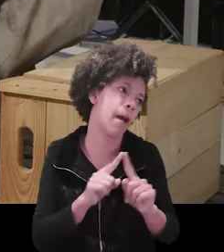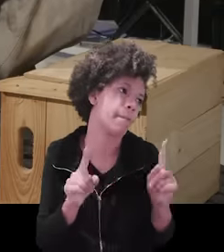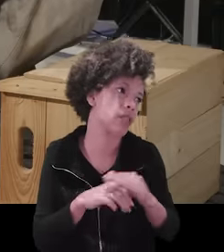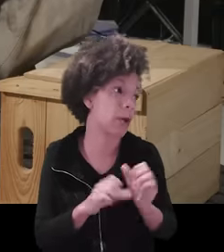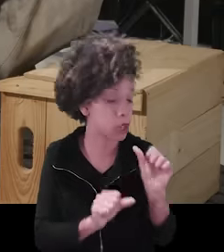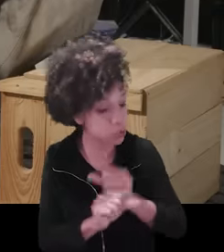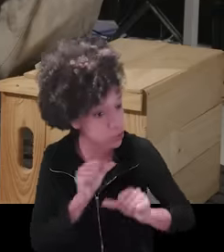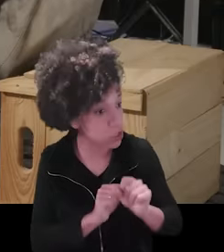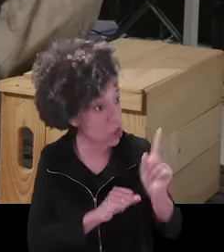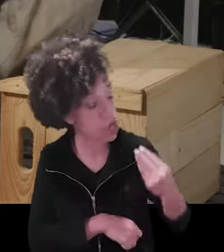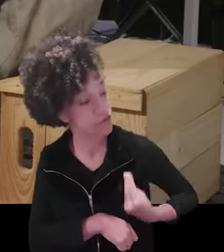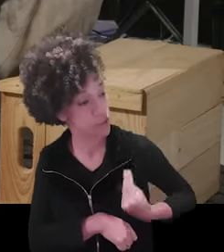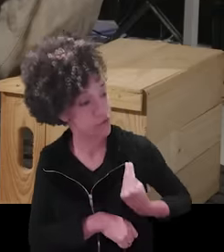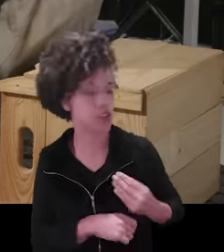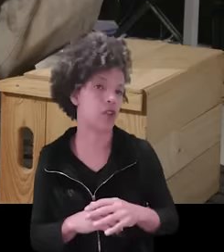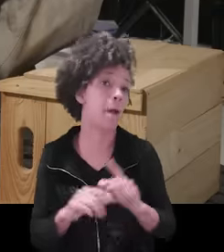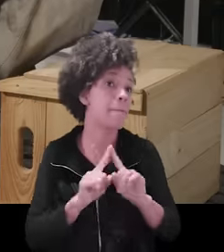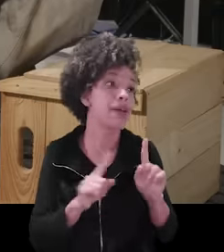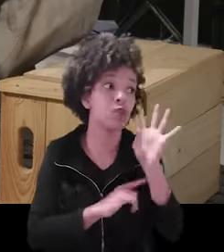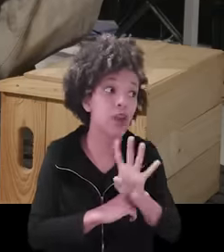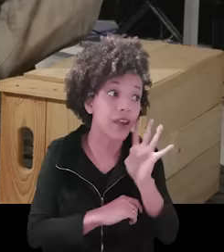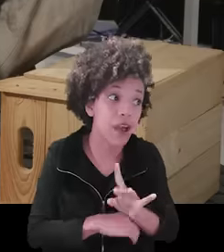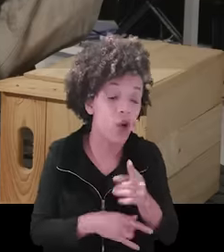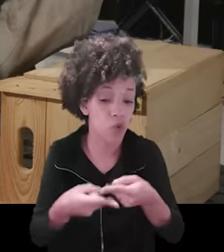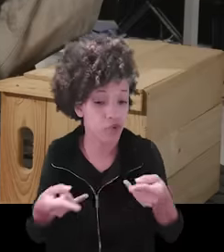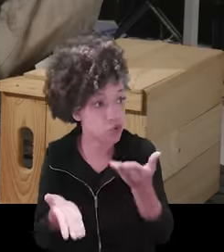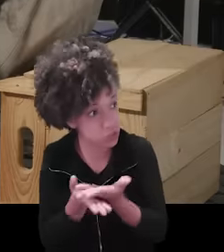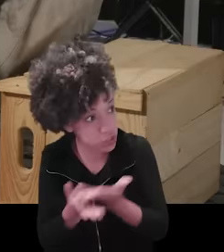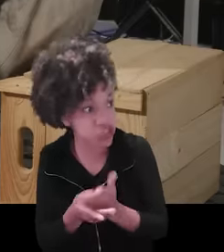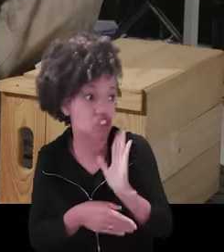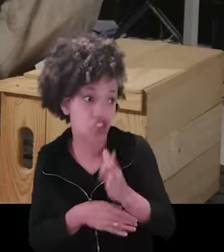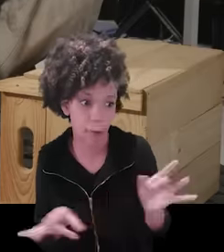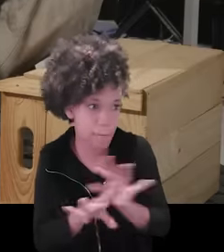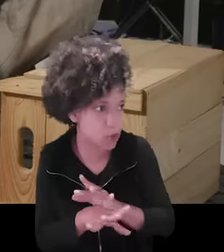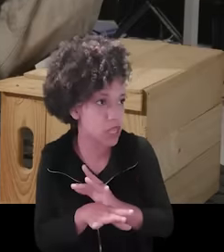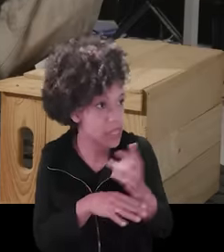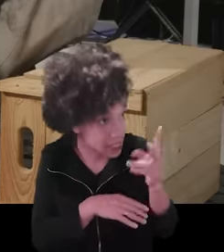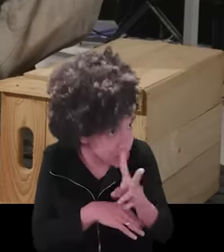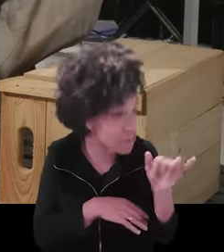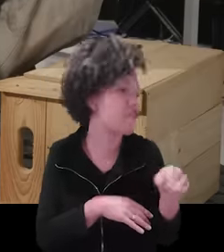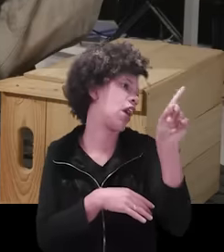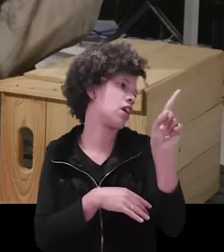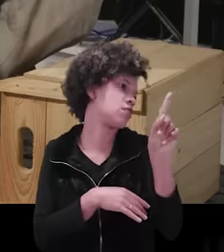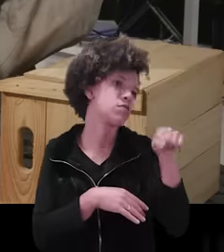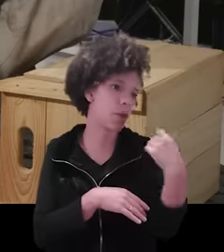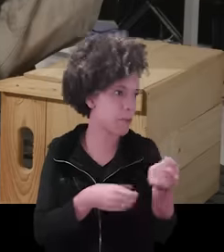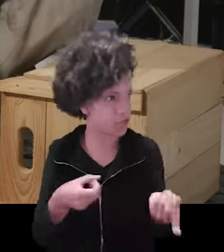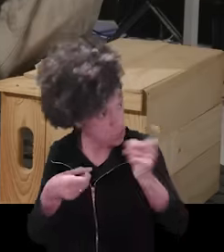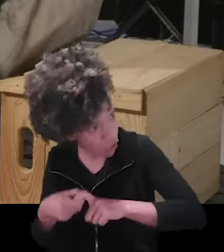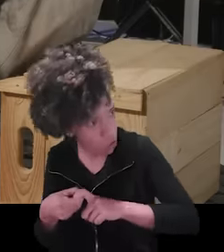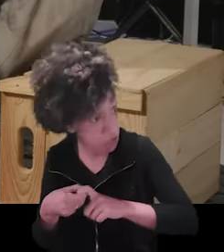você pode mudar o seu visto tendo lá é assim ou o legal de convite estudante aqui você vai e volta você não fica preso